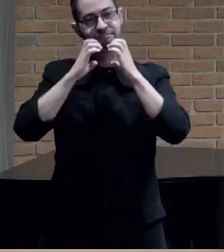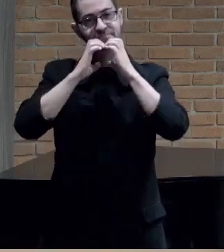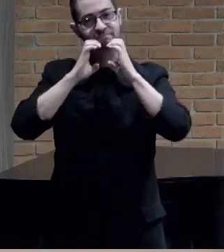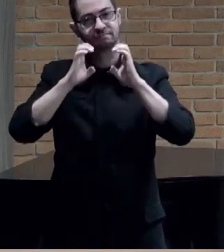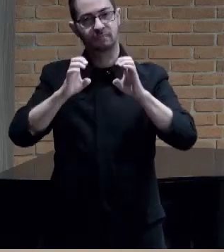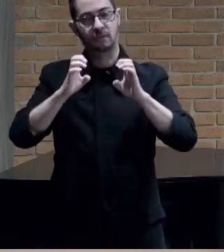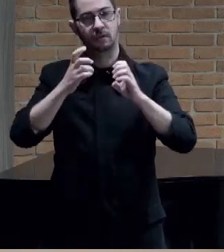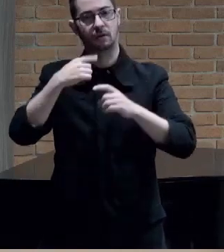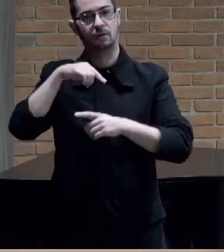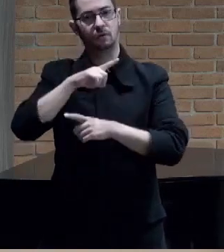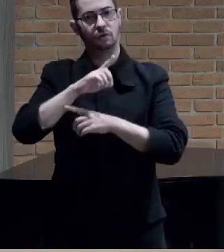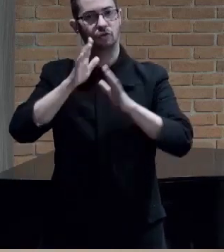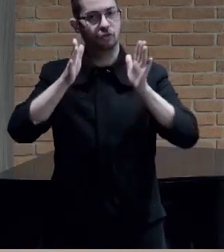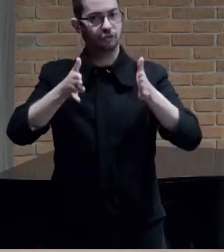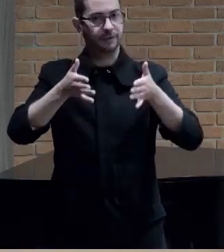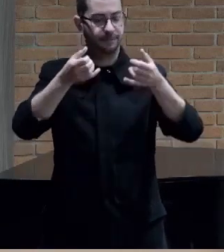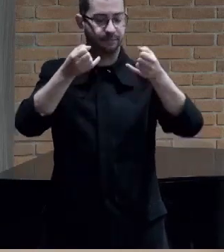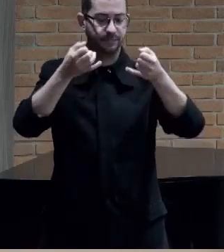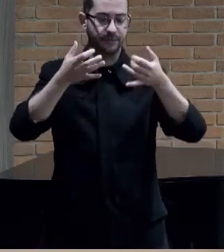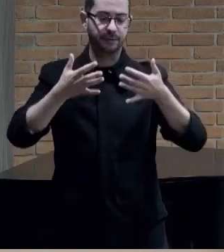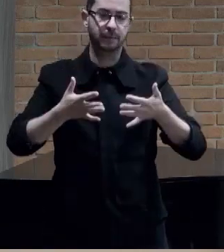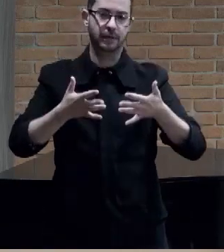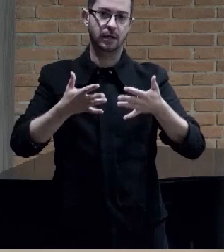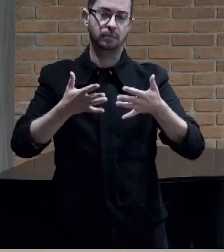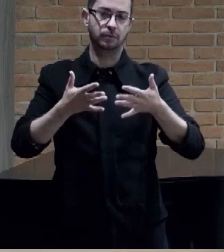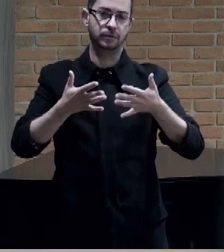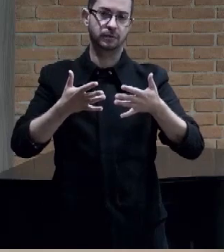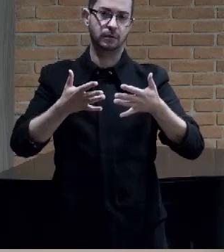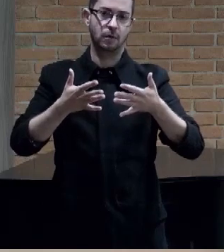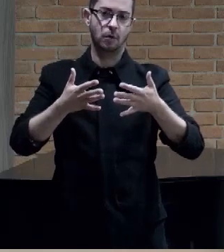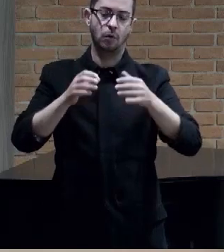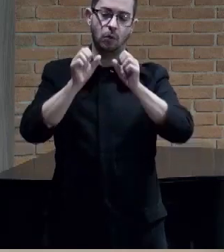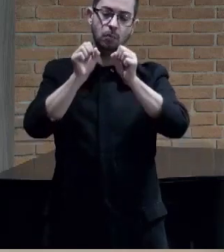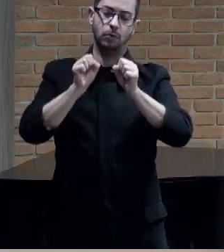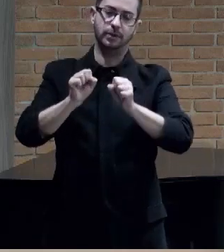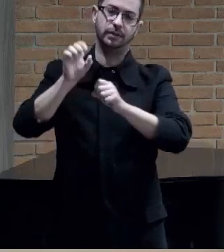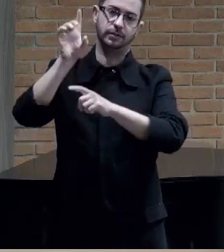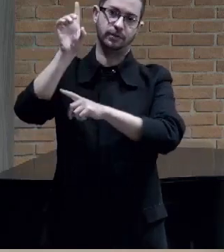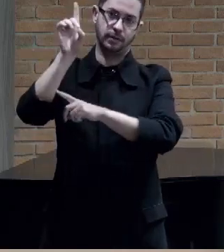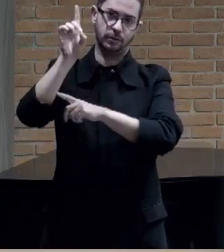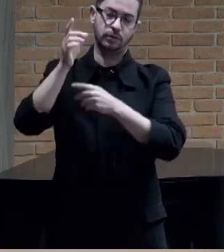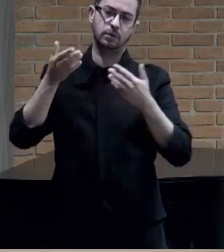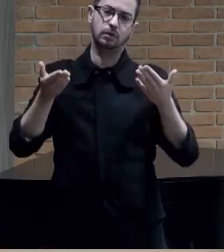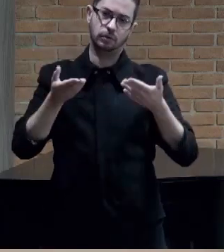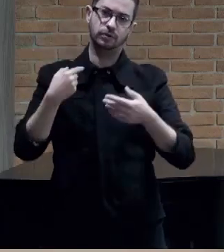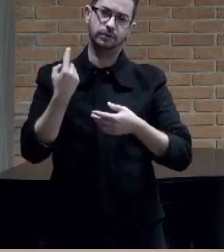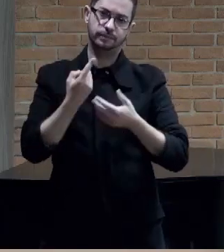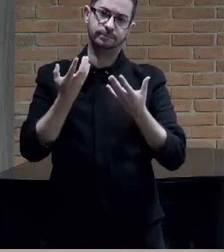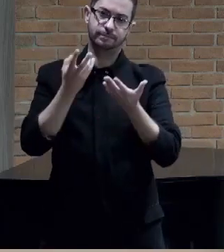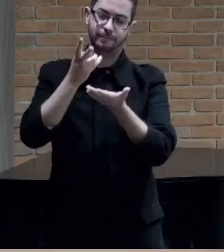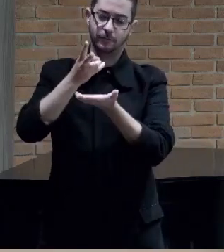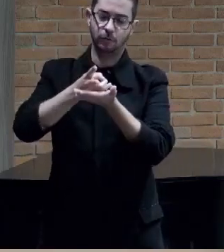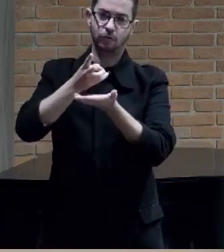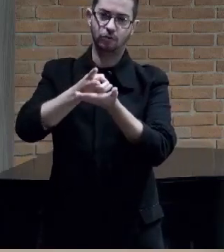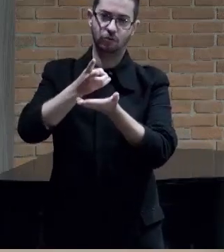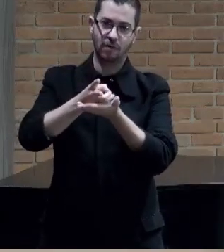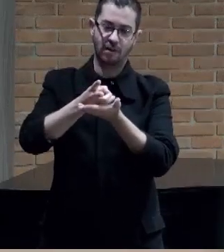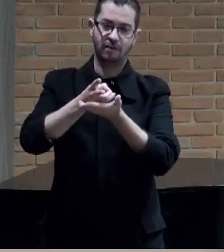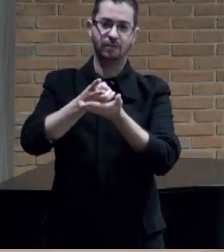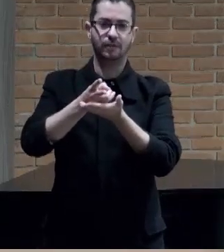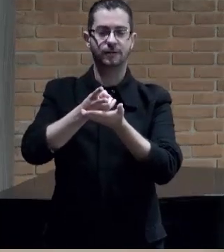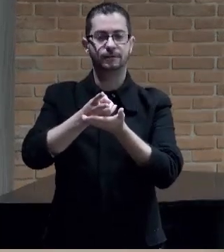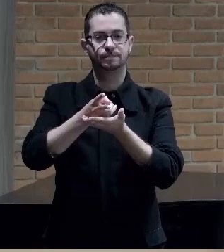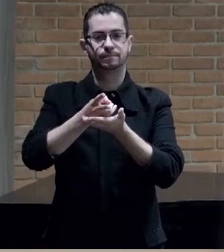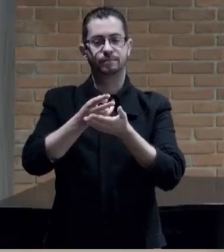pouquinho a respeito do poder de Deus, e hoje queremos continuar falando um pouco a